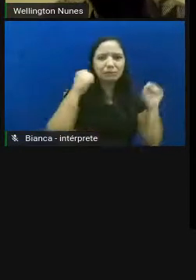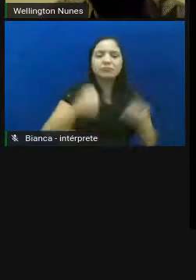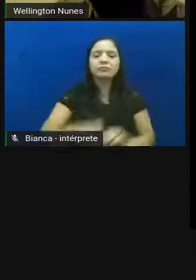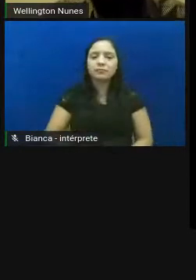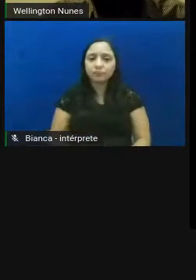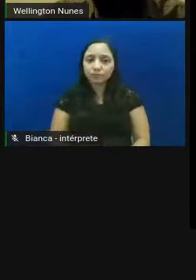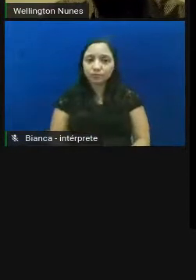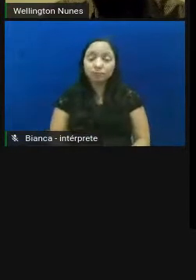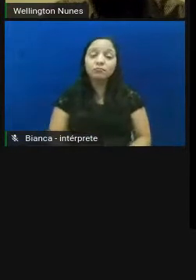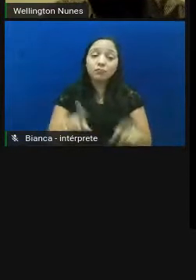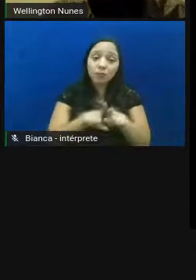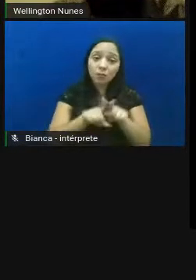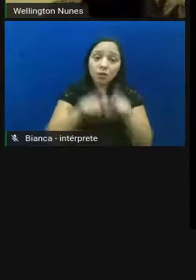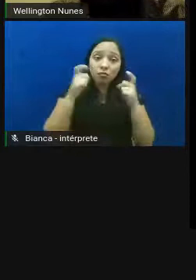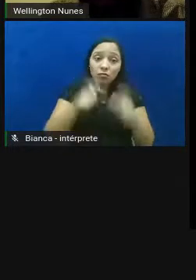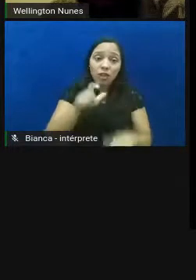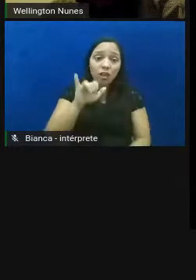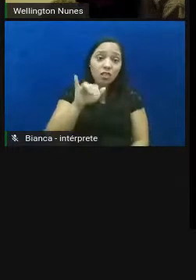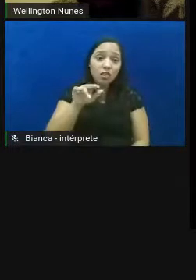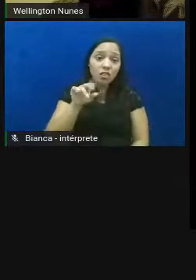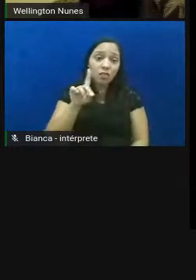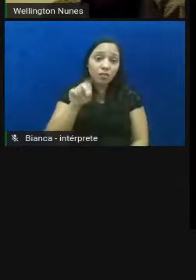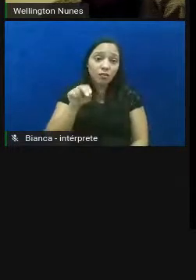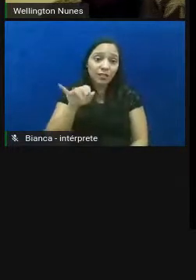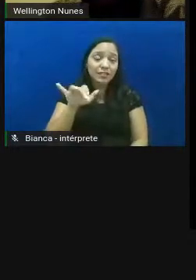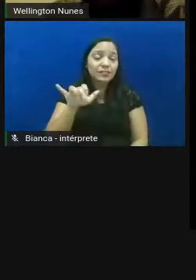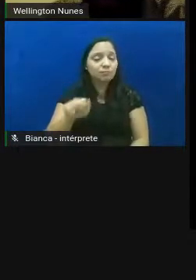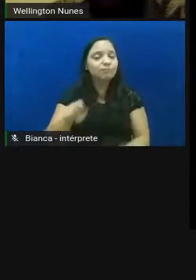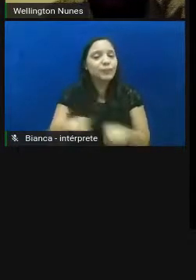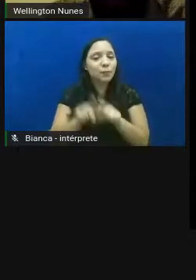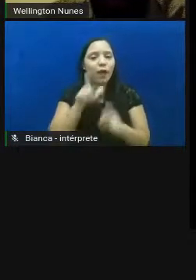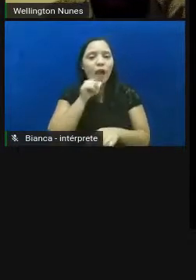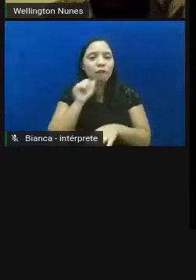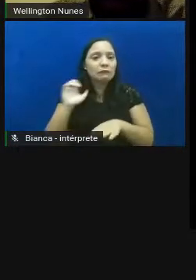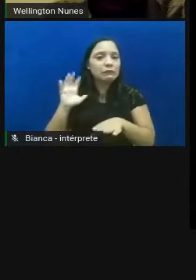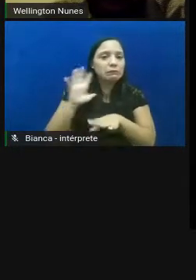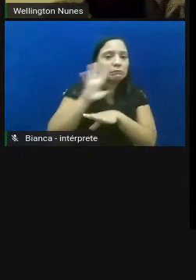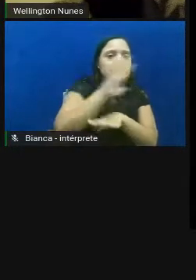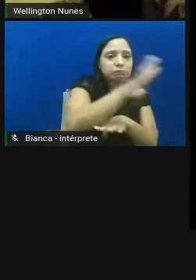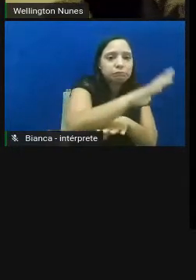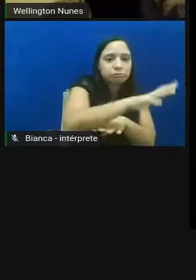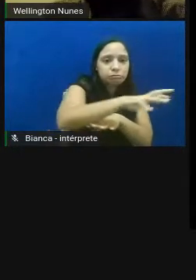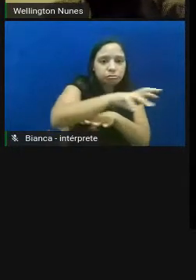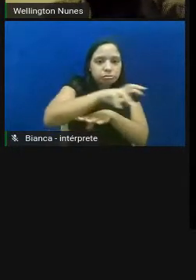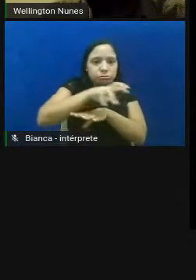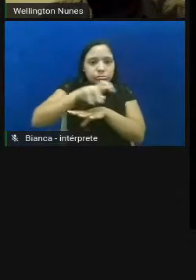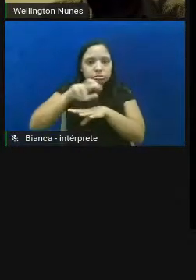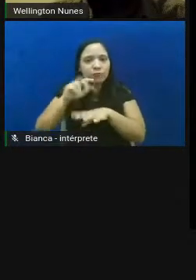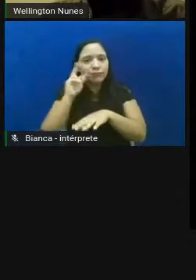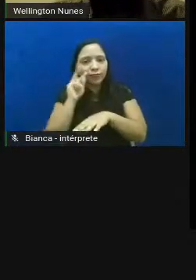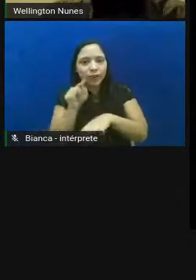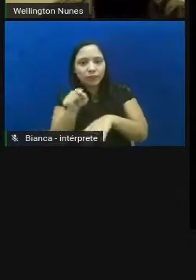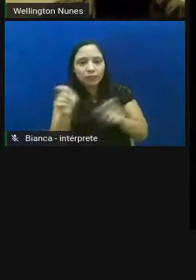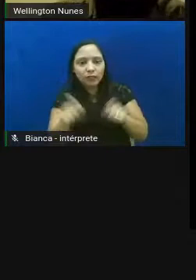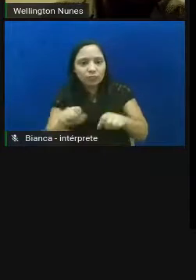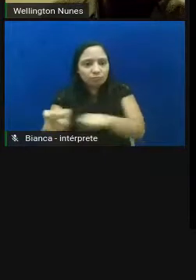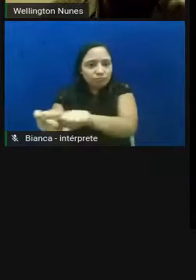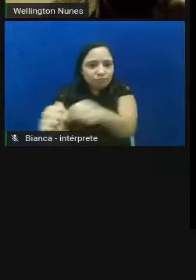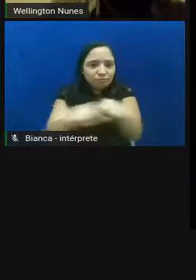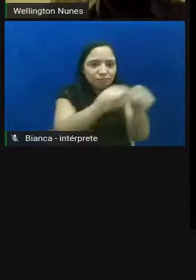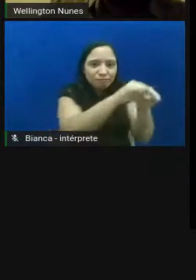Na Indonésia também, outra tsunami, e a gente consegue ver a imagem de cima e a imagem de baixo, toda a destruição causada,